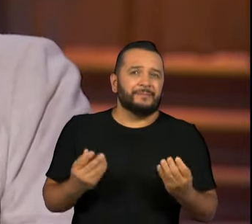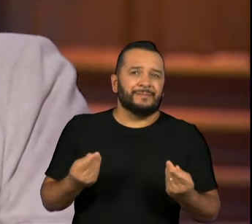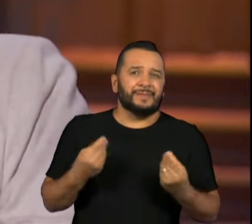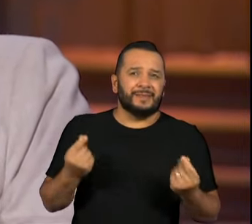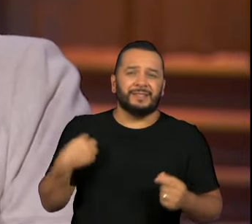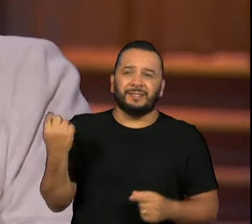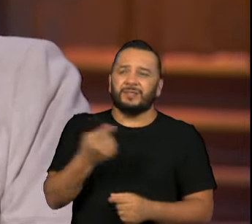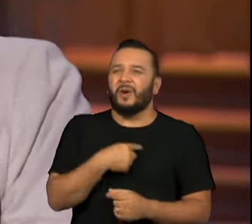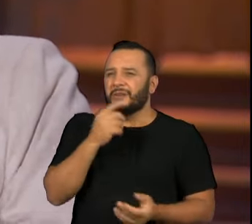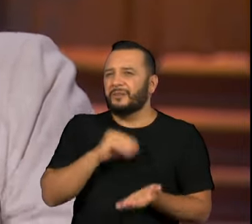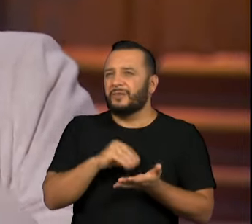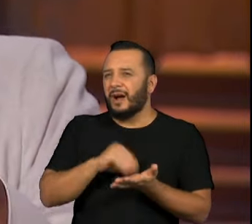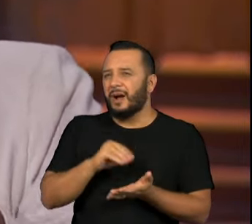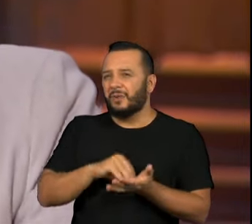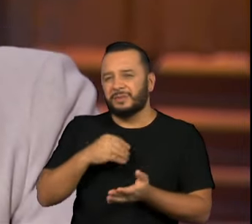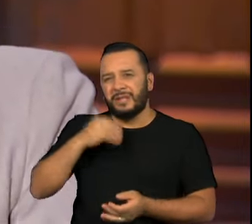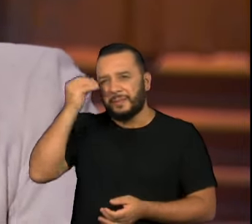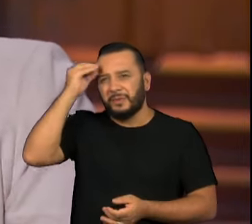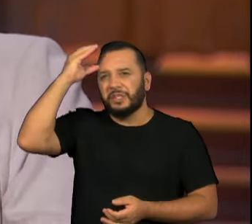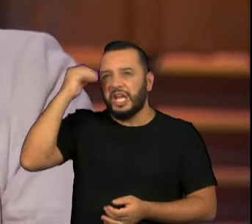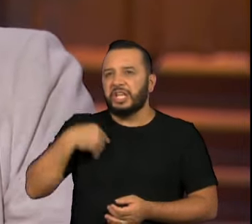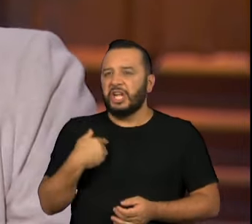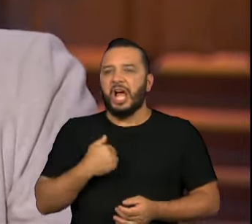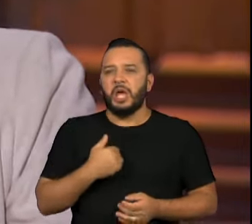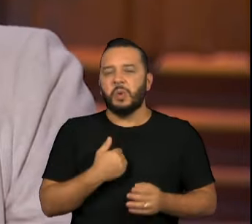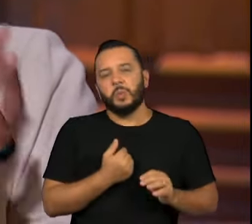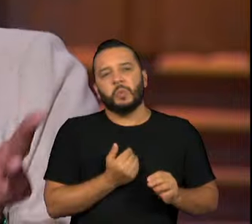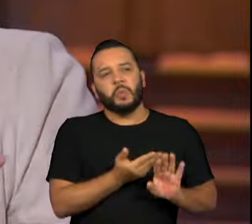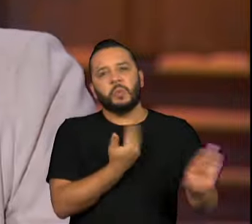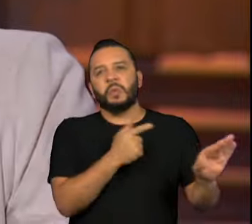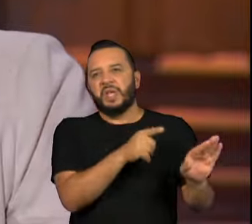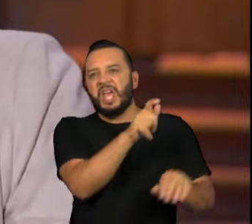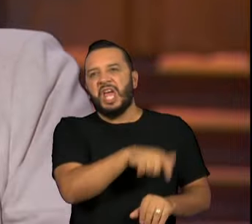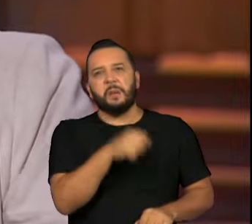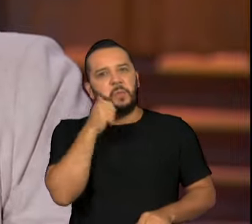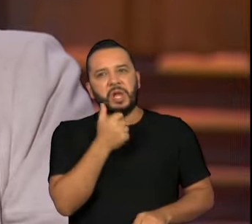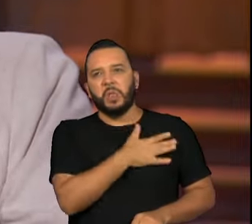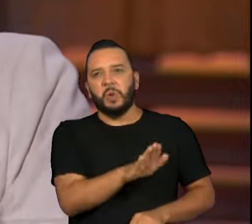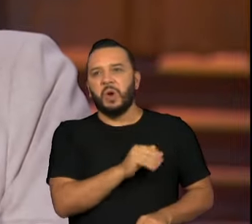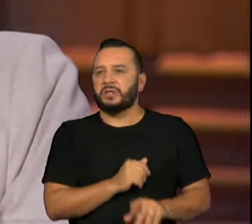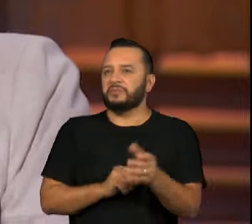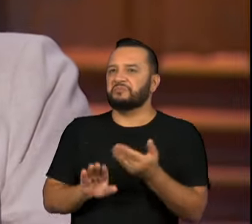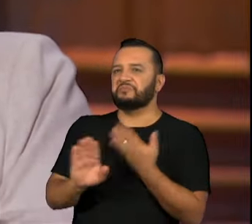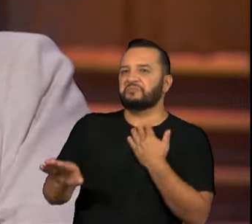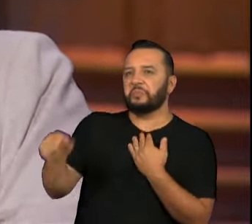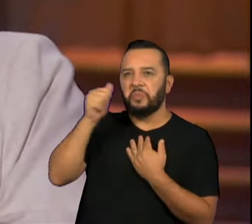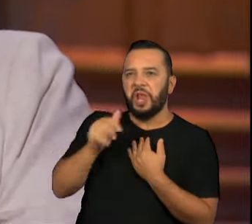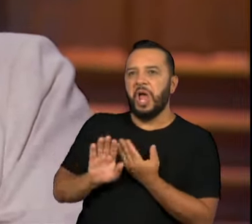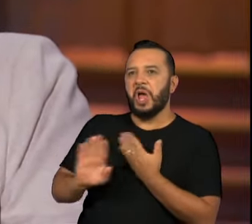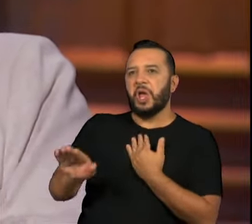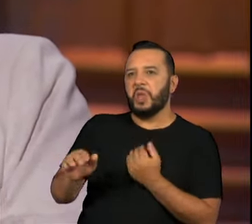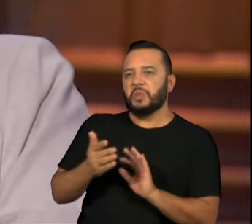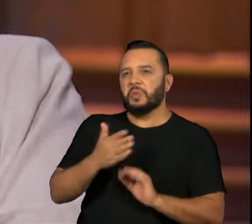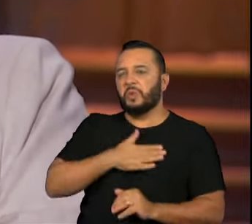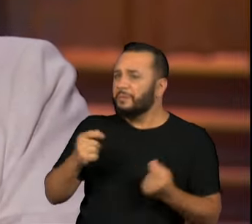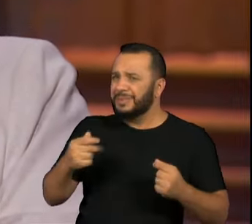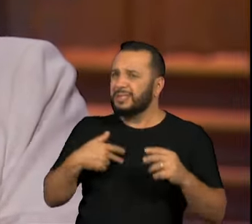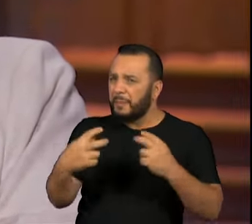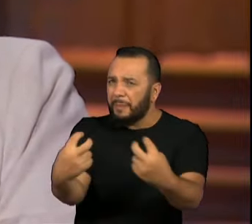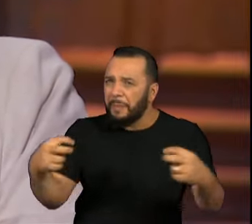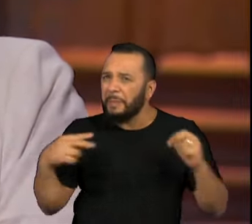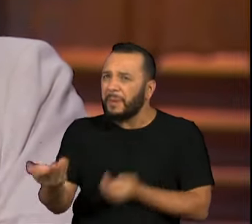imaturidade às vezes não eu não vou falar com a súmula e a gente tem que sentar e conversar com as pessoas e esse